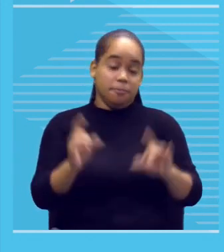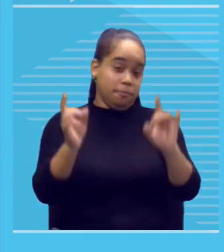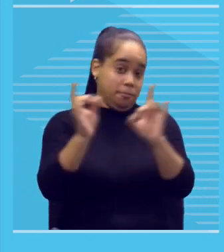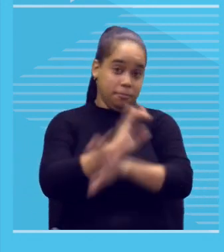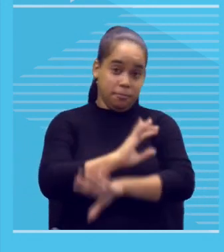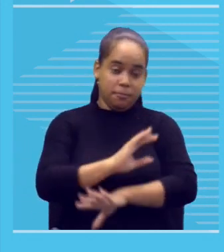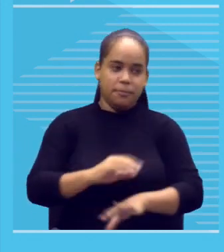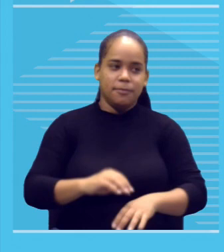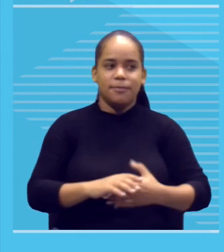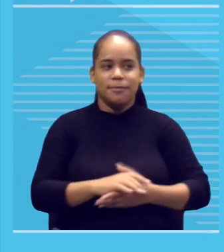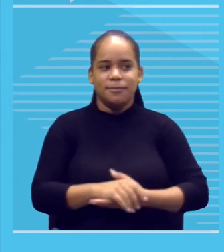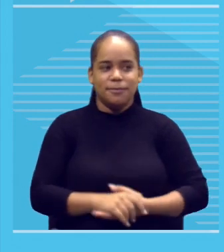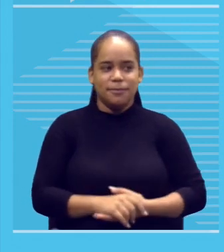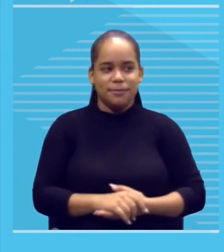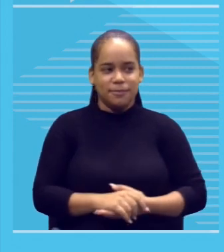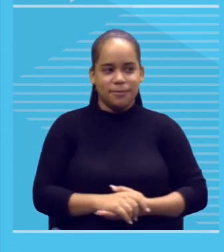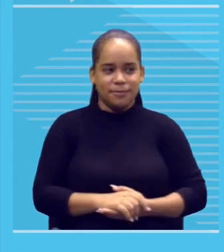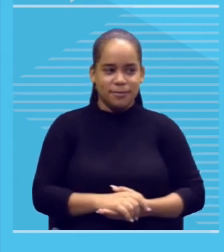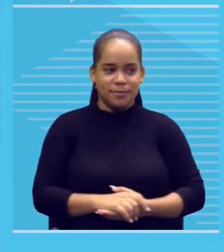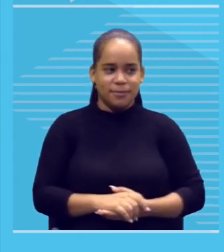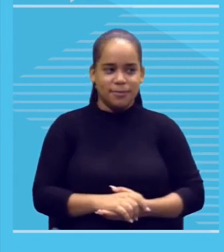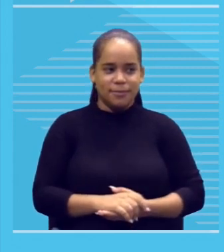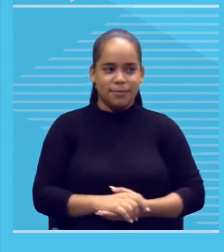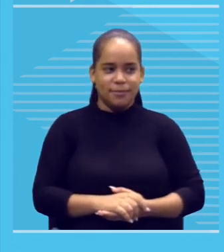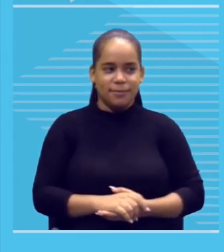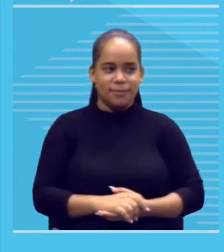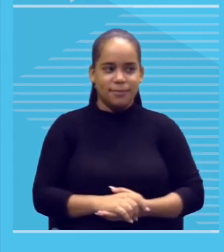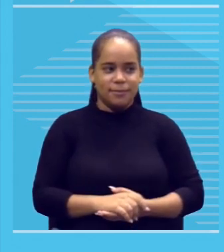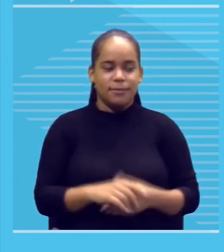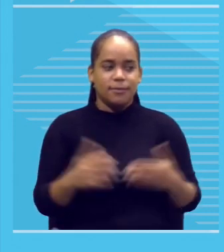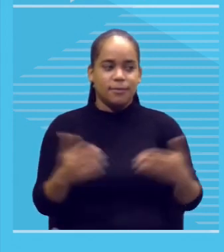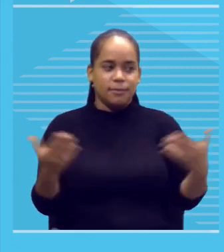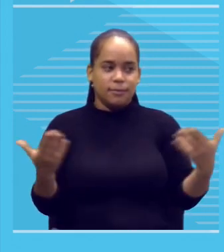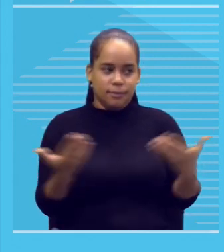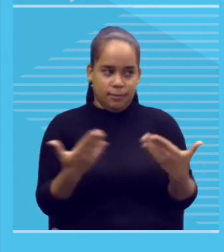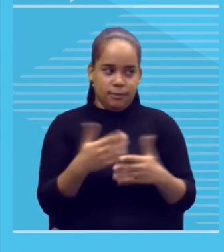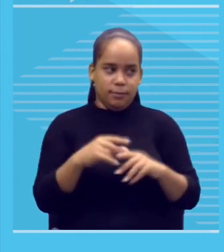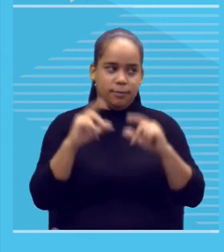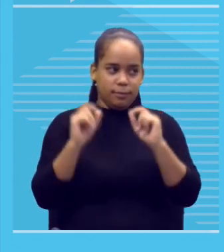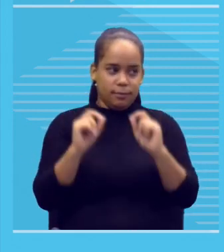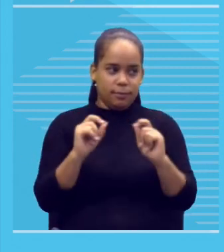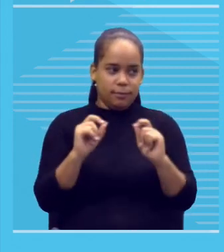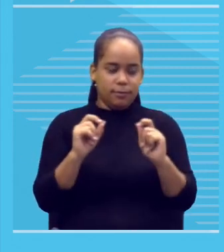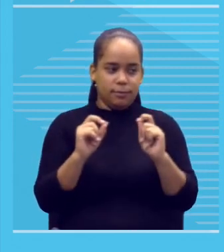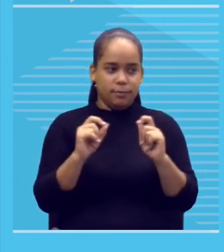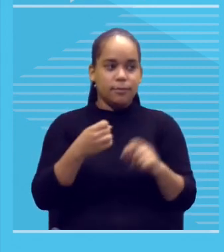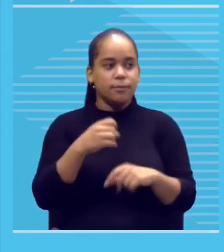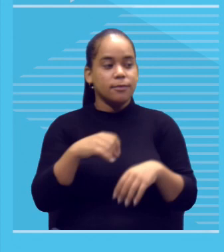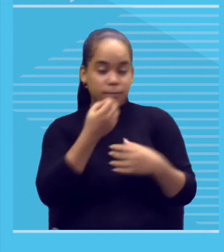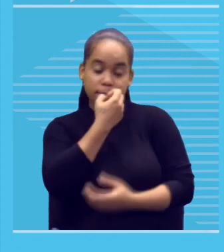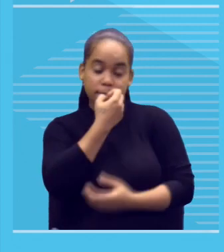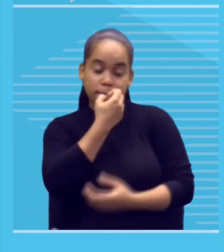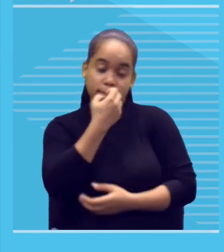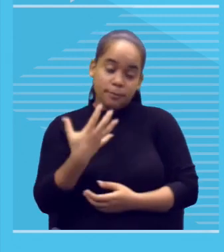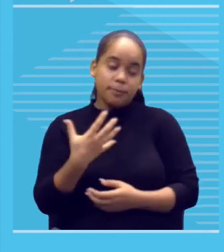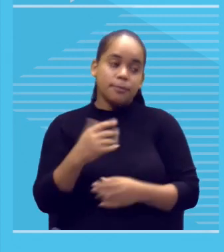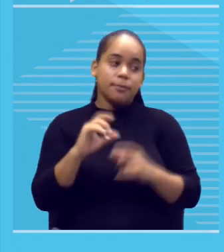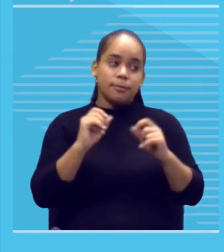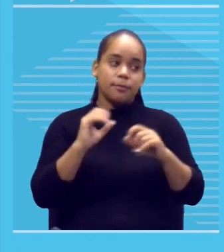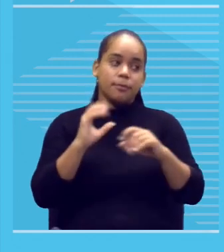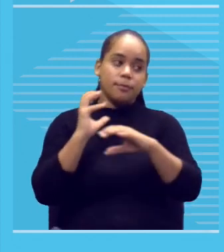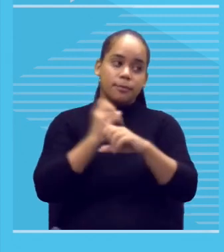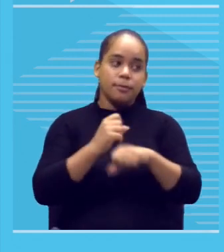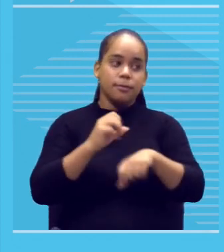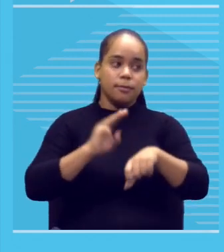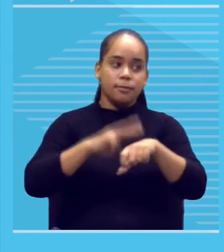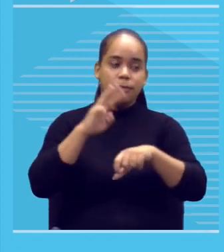easy fácil fácil fácil hein e agora esse aqui ó esse aqui é bom a soma